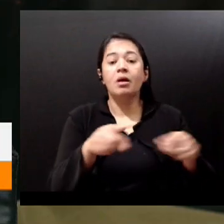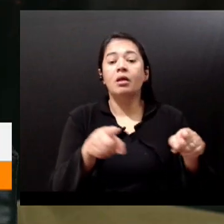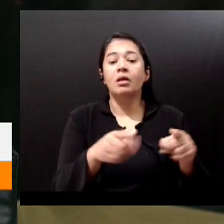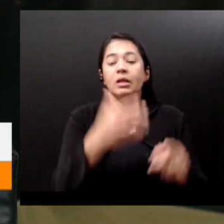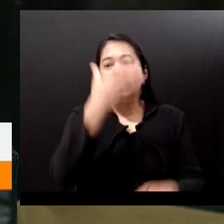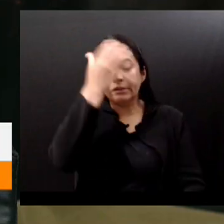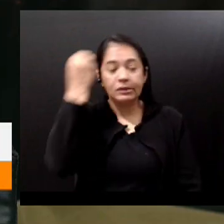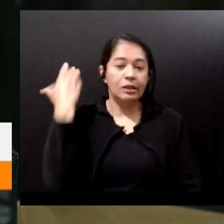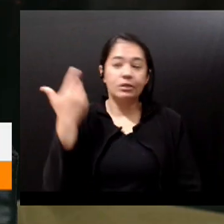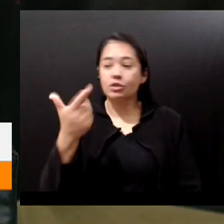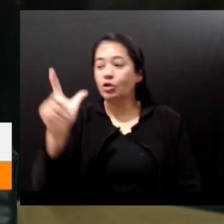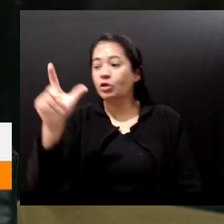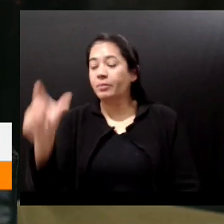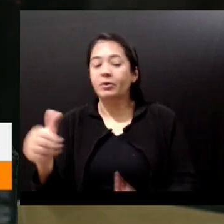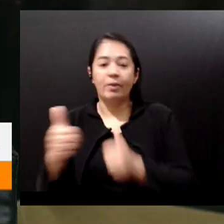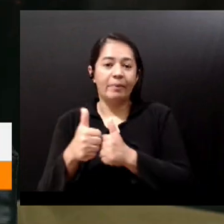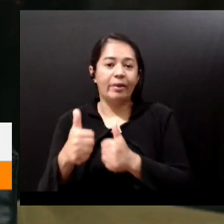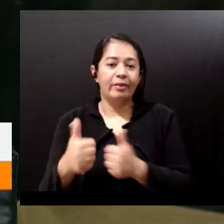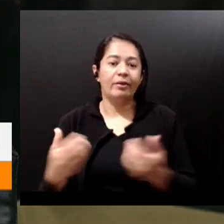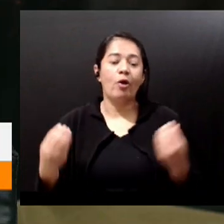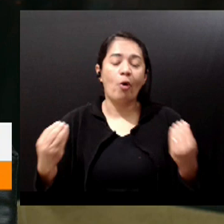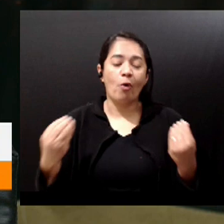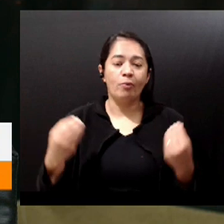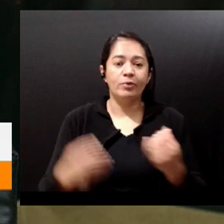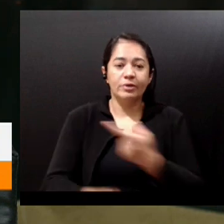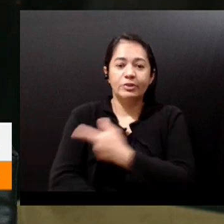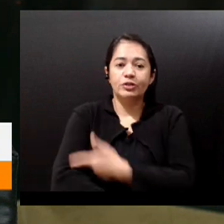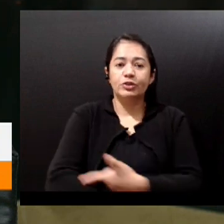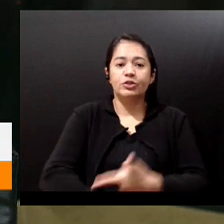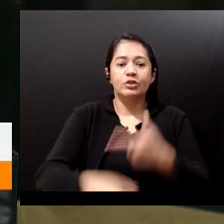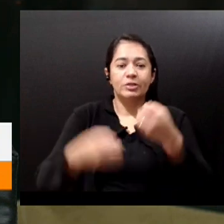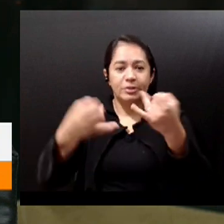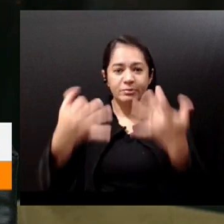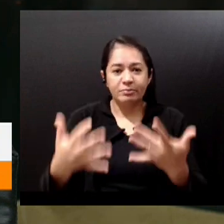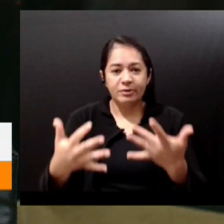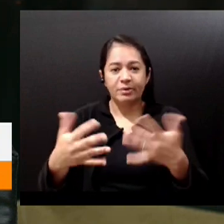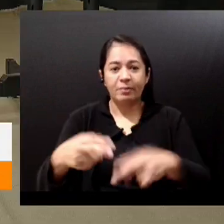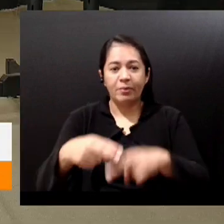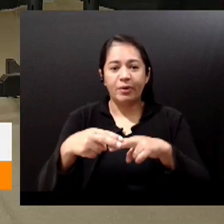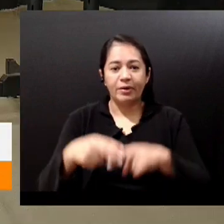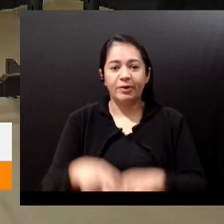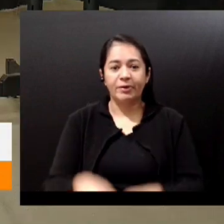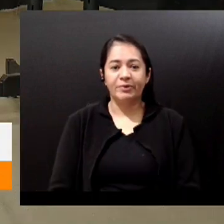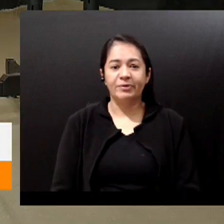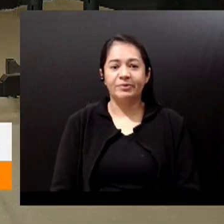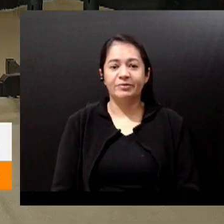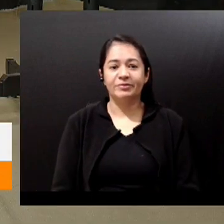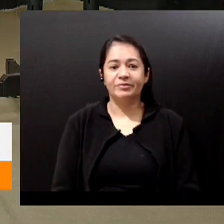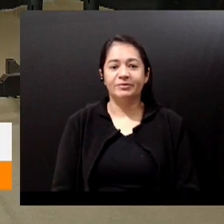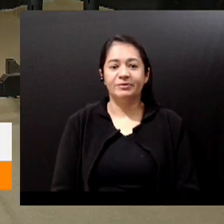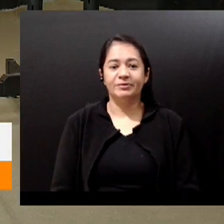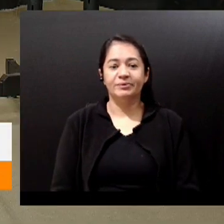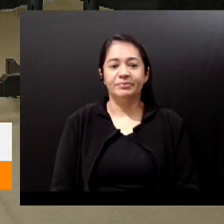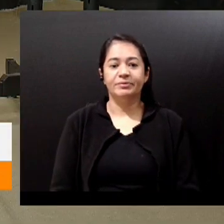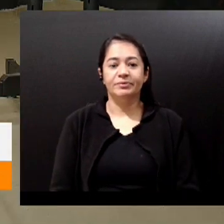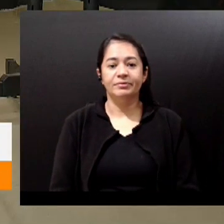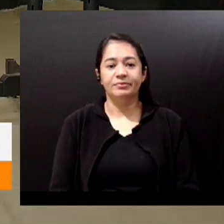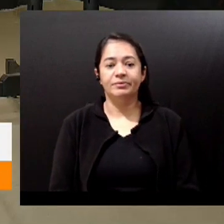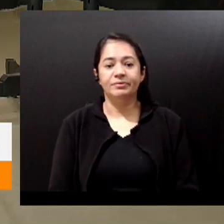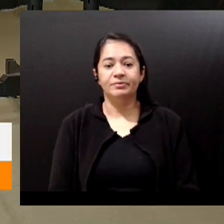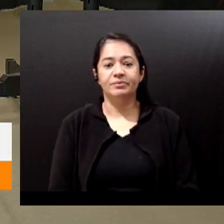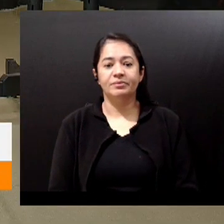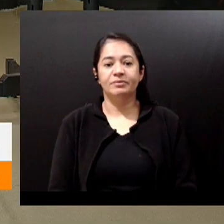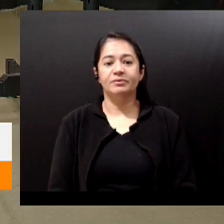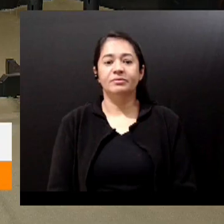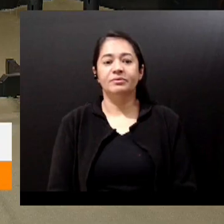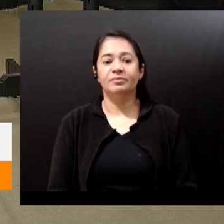é que faz? O que a etiqueta traz para a gente mediante esse fato que eu acabei de falar para você? Aí está um exemplo,